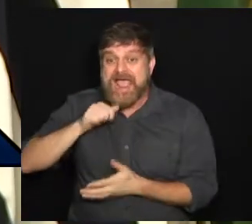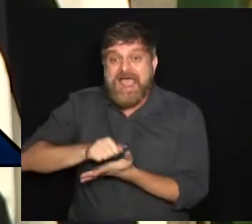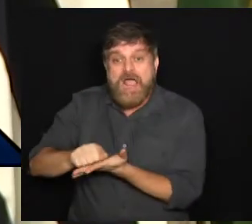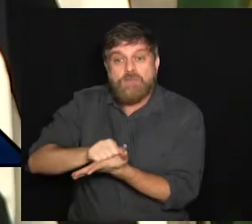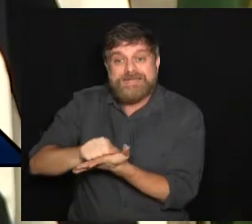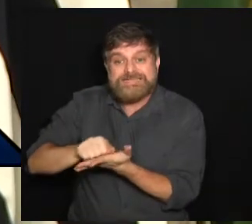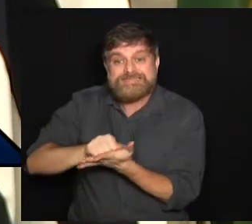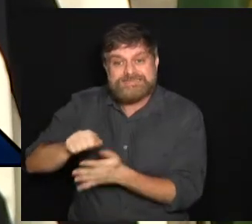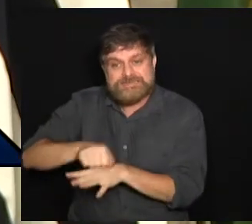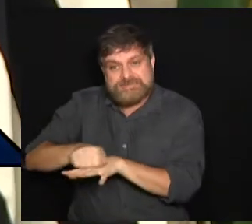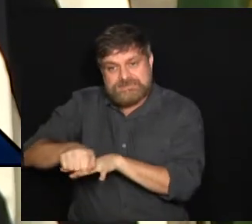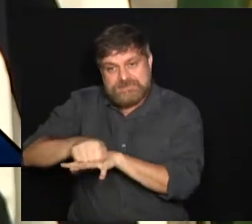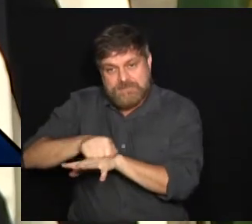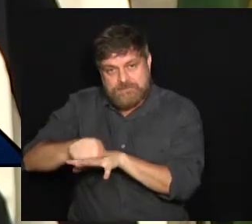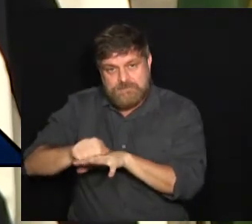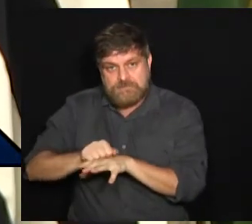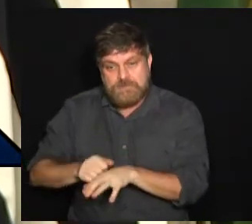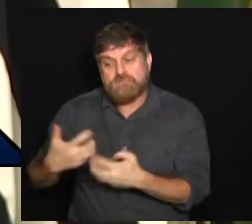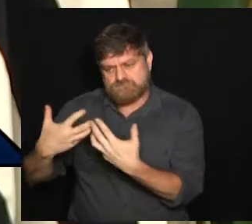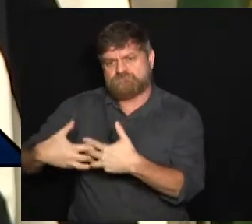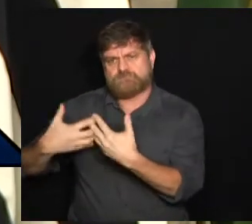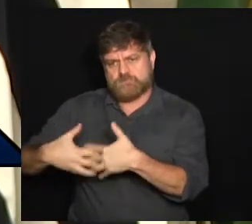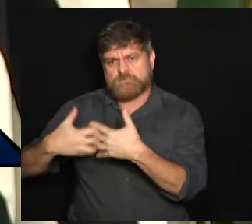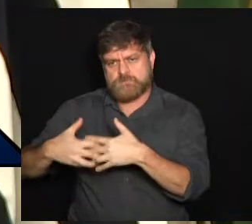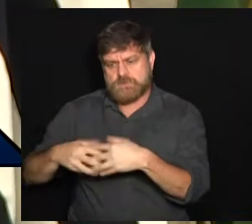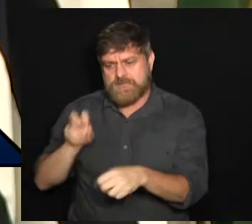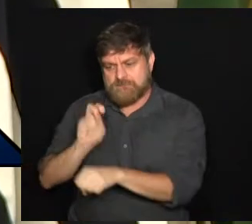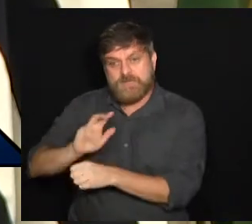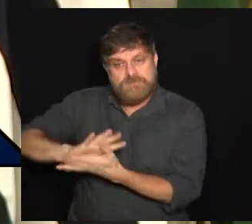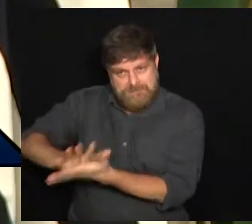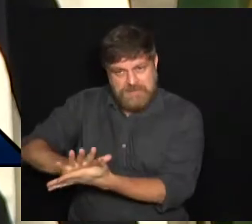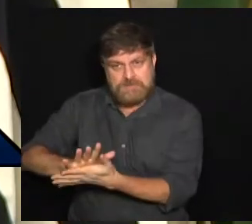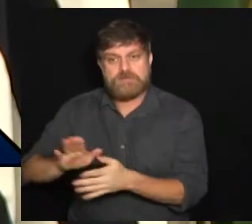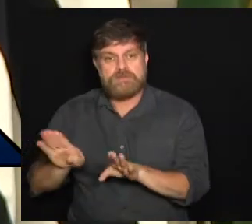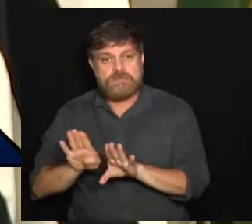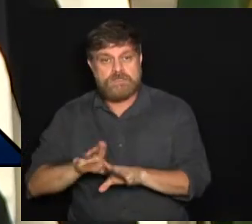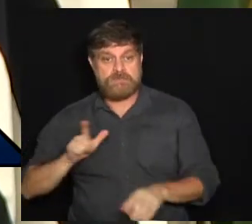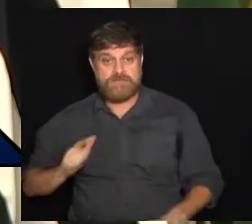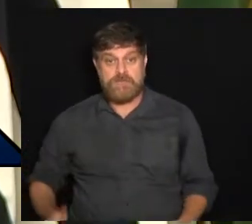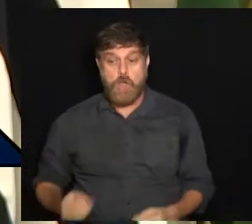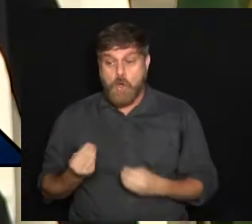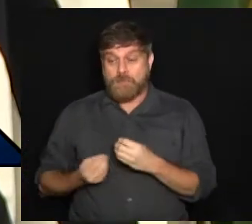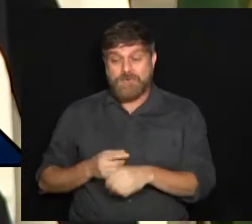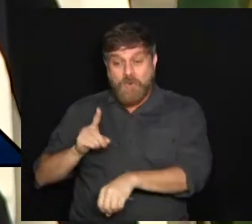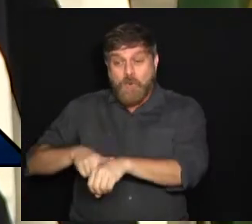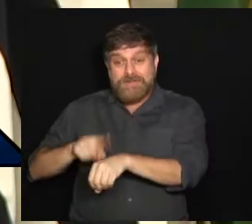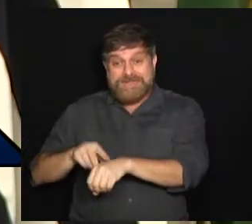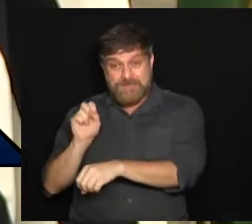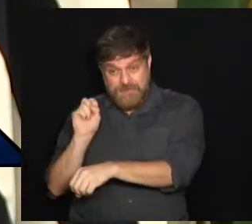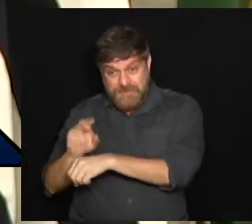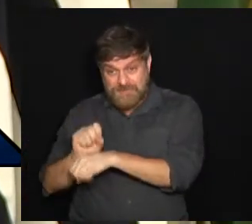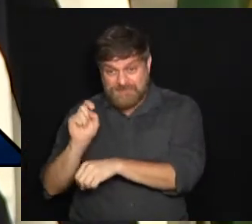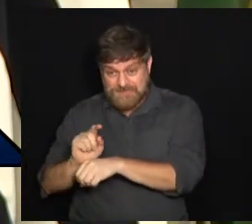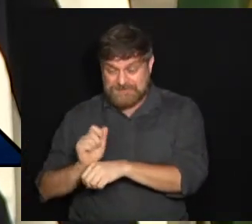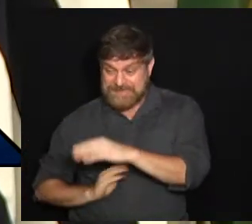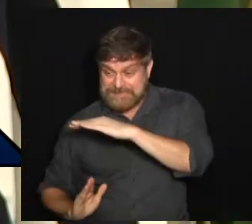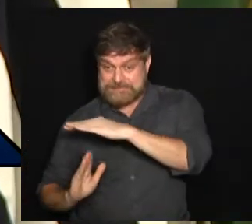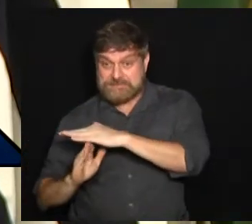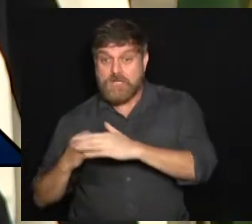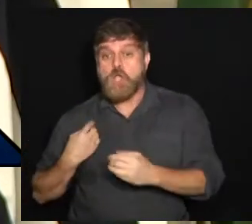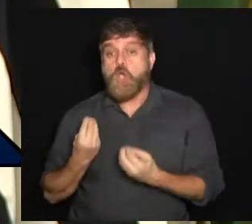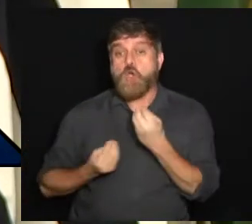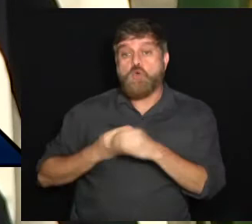bem, tá, para tirar o vírus. Então, essas são as medidas, a questão da sobrevivência do vírus e como é que a gente lida com o contato,